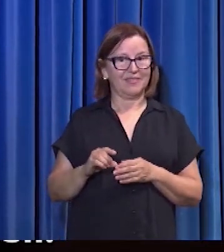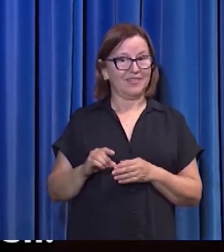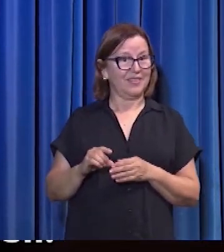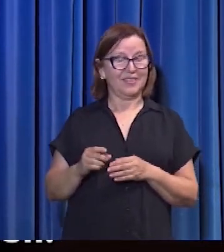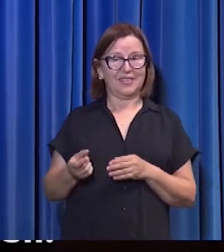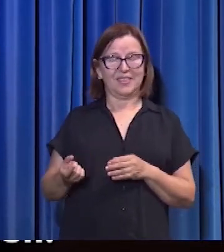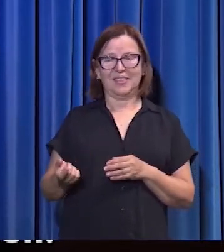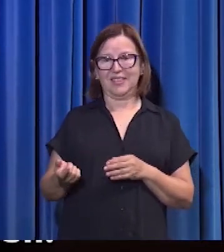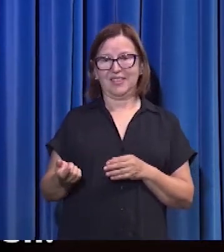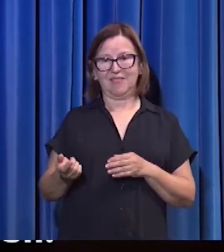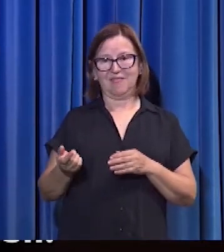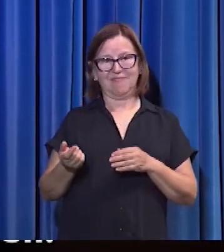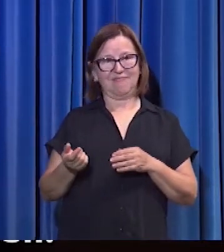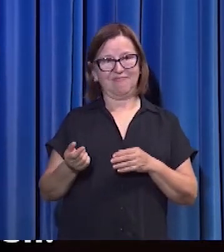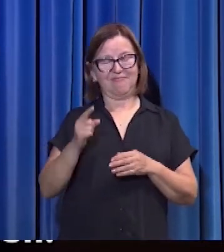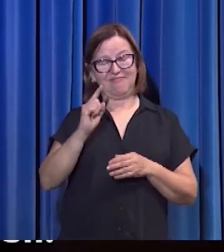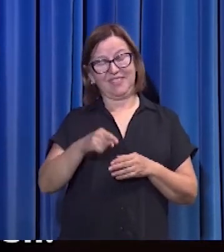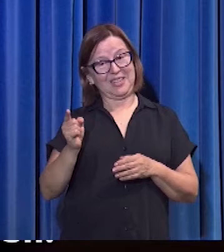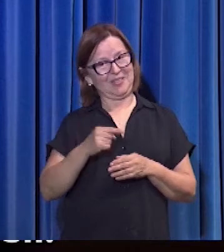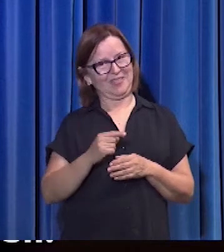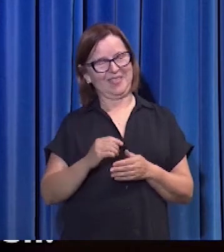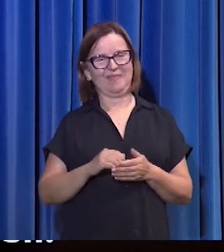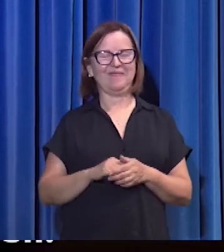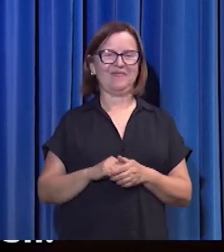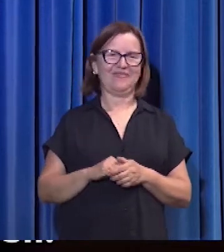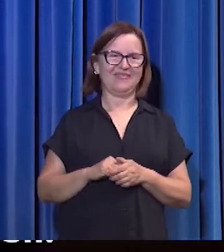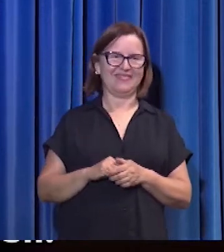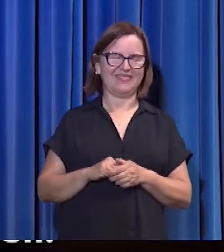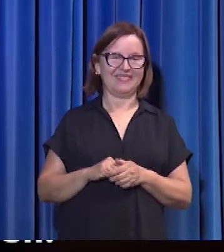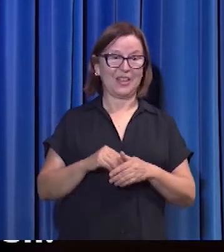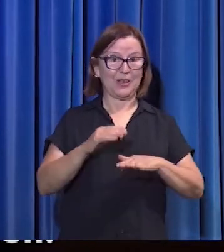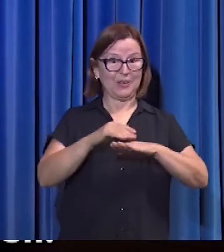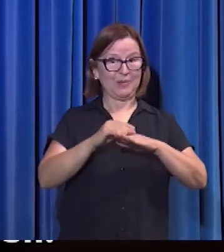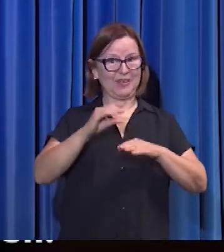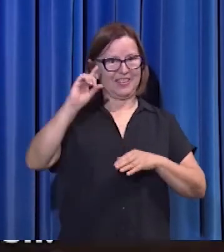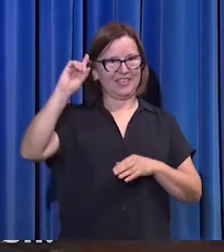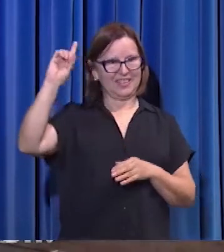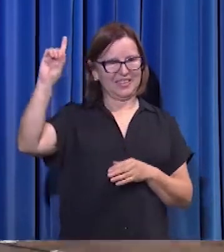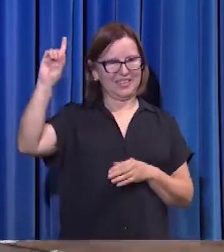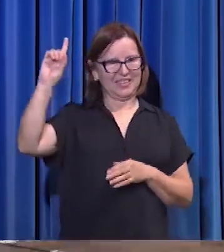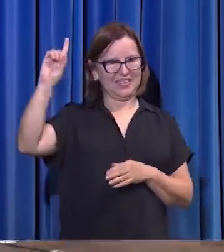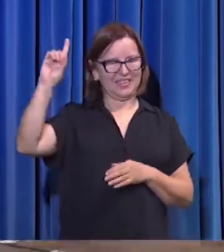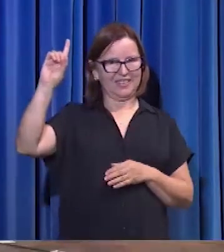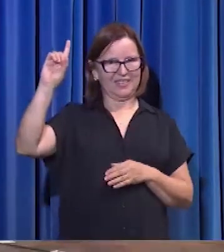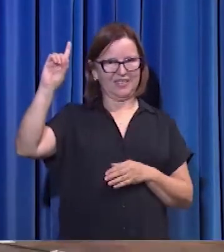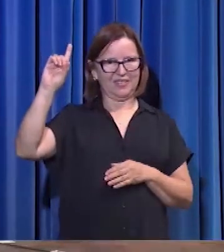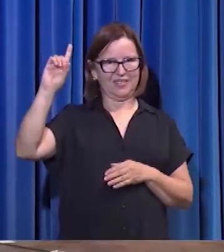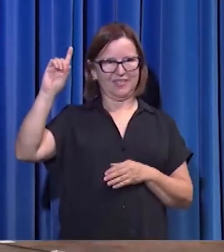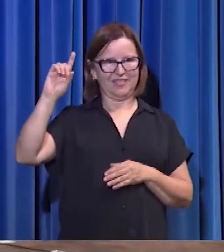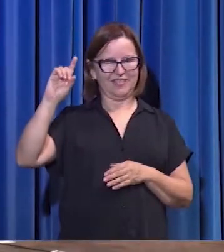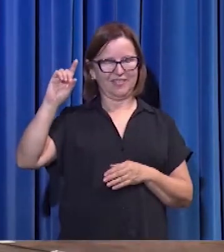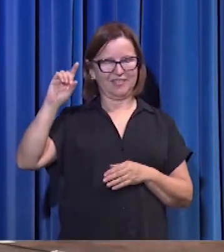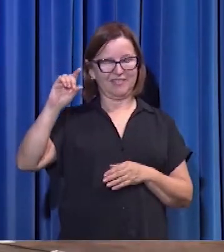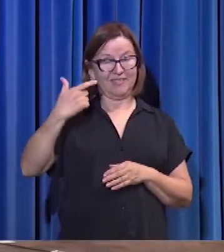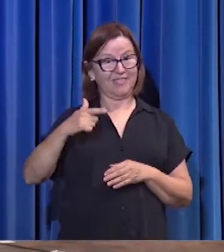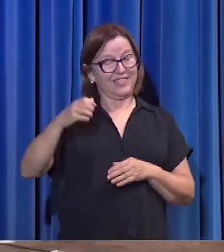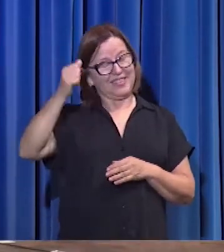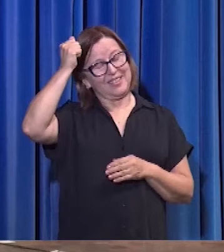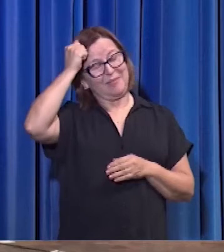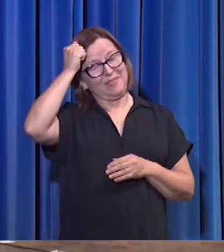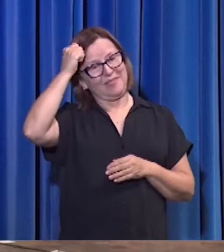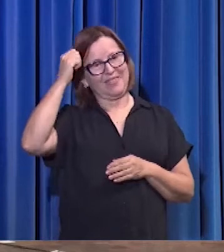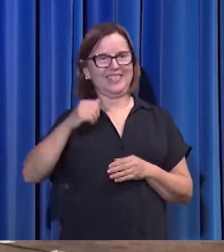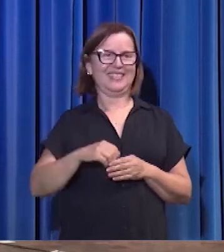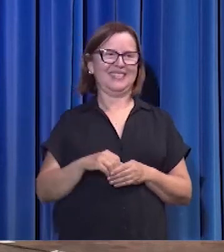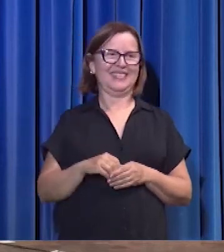dom. E a vocação de Deus, o chamado de Deus, são sem arrependimento.